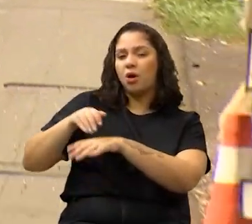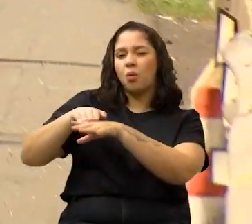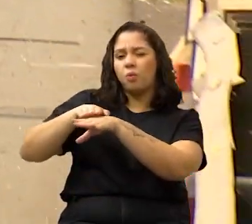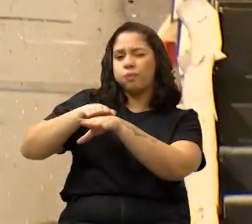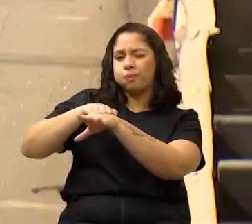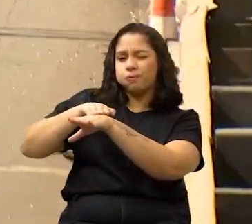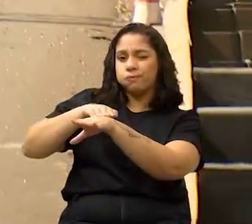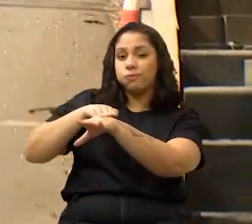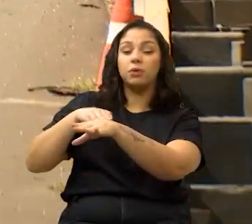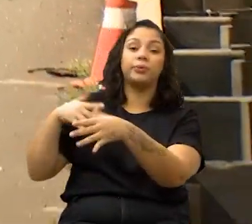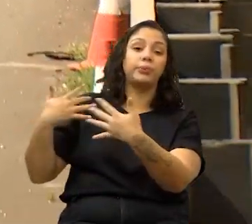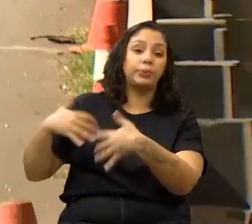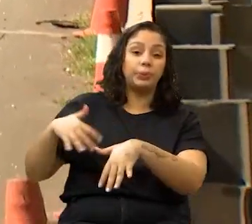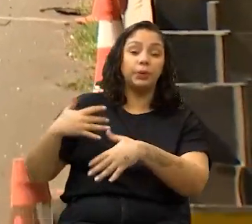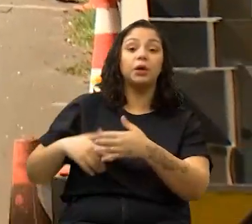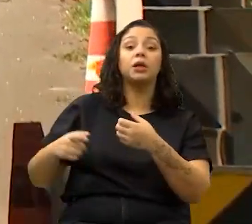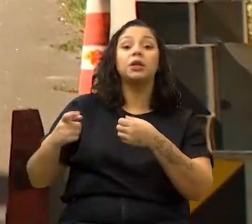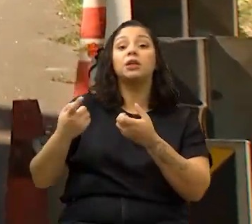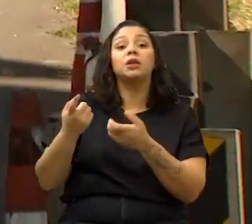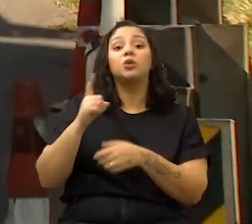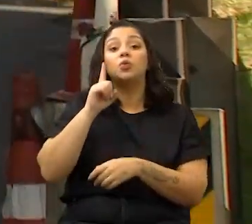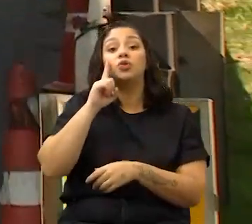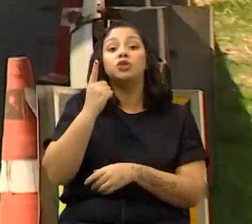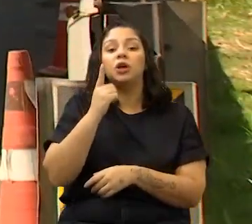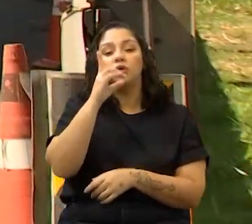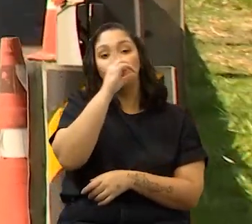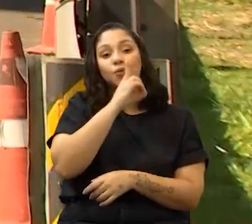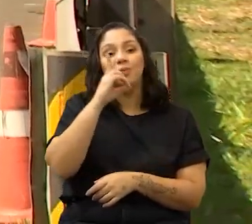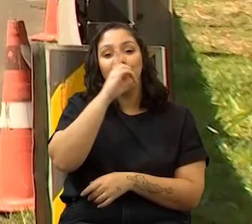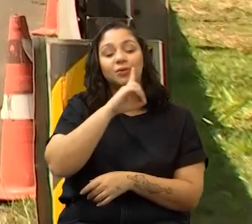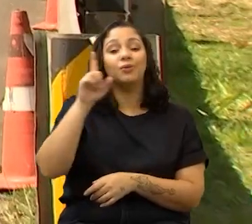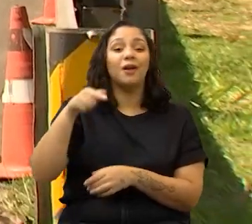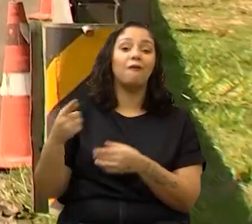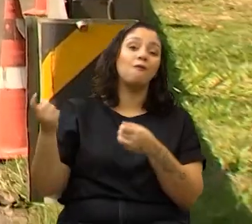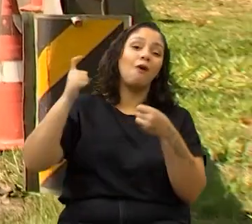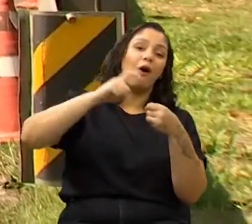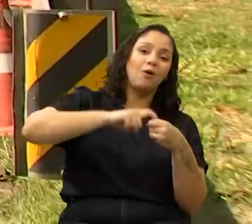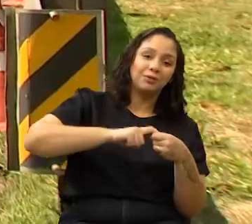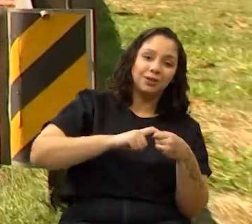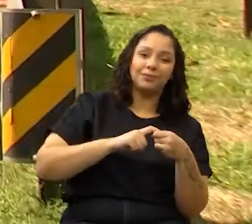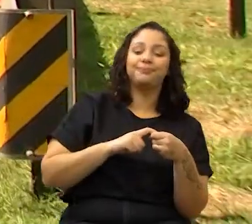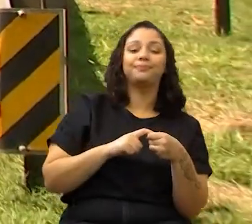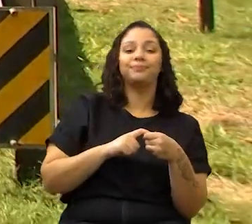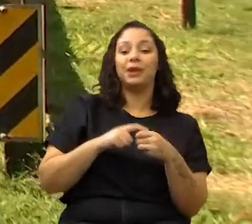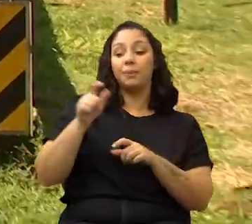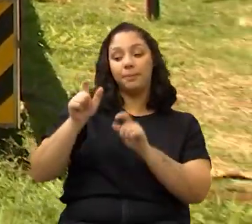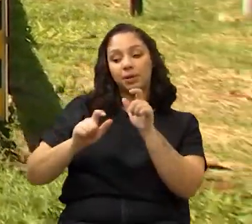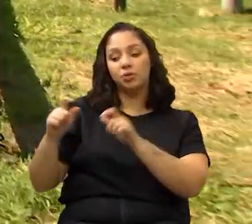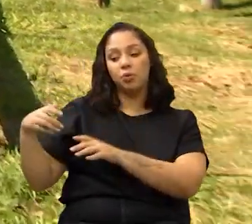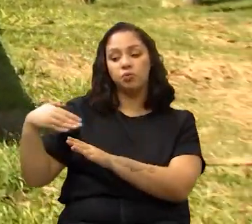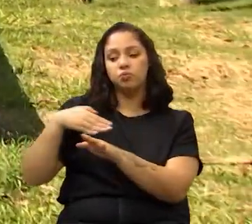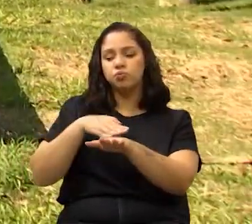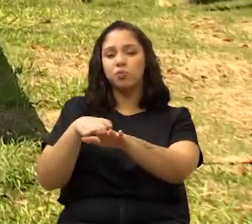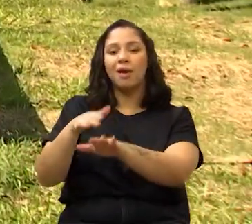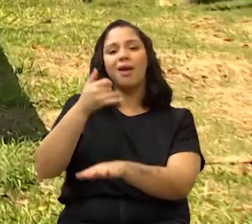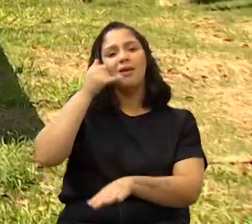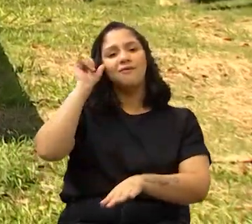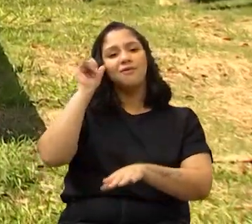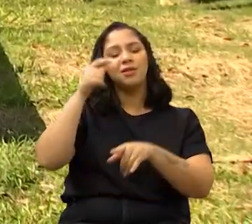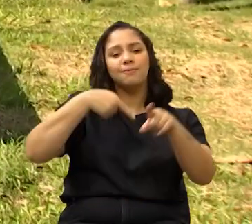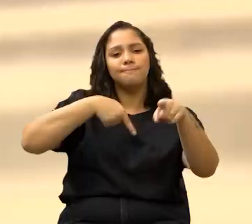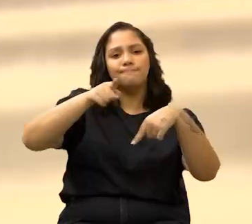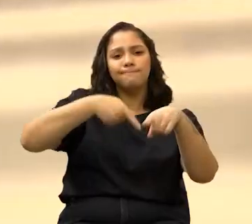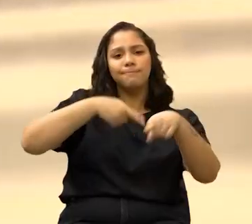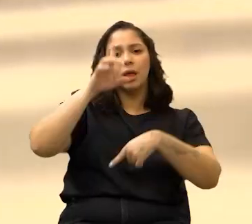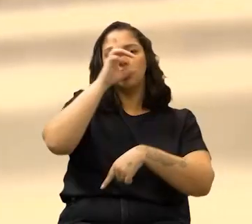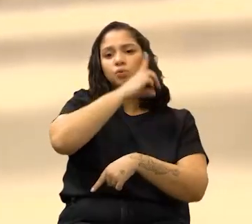bem carregado. E na volta, o domingo, né? A gente orienta que os viajantes aí evitem pegar a